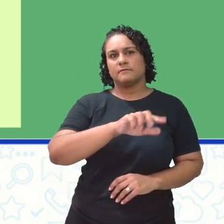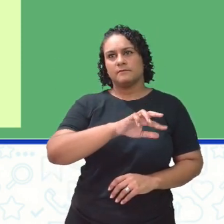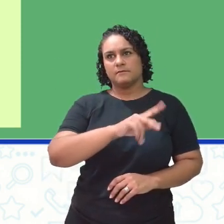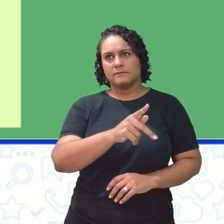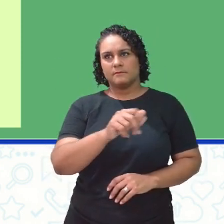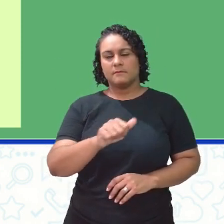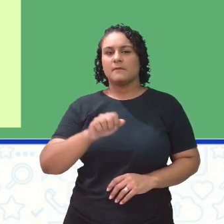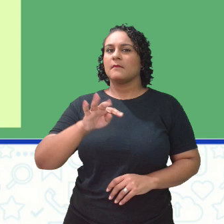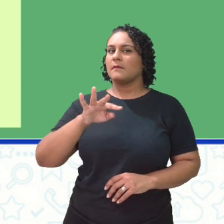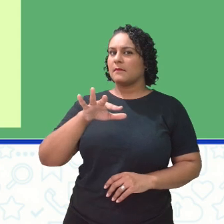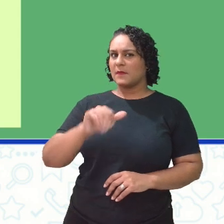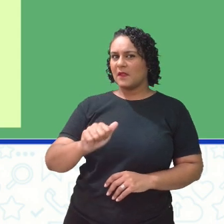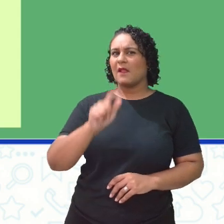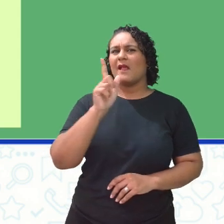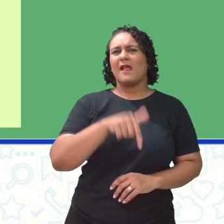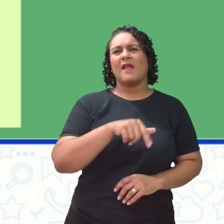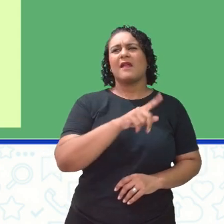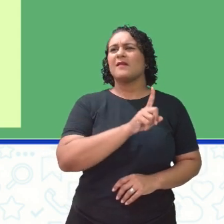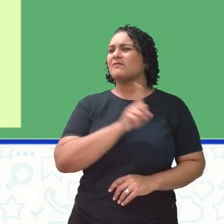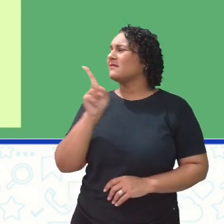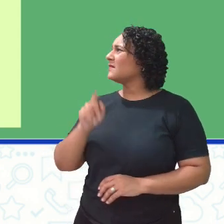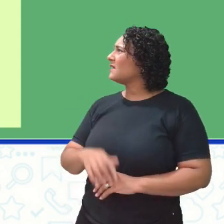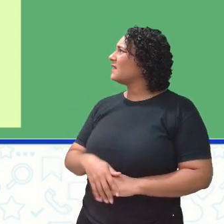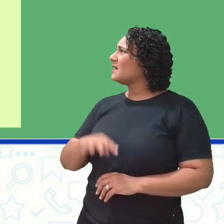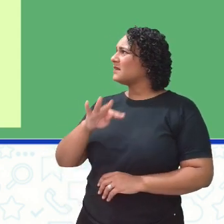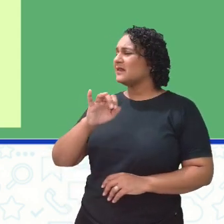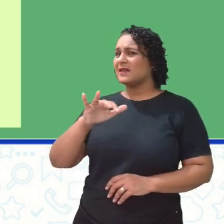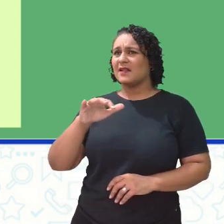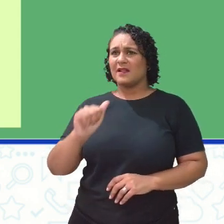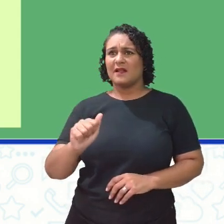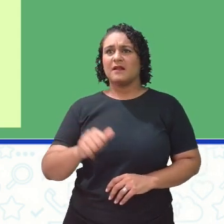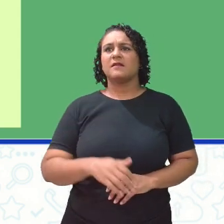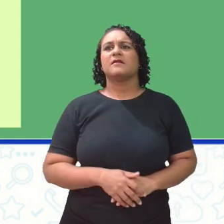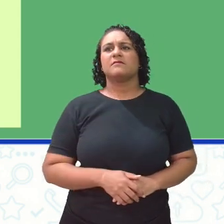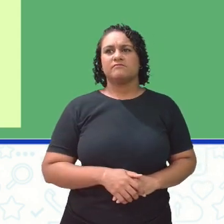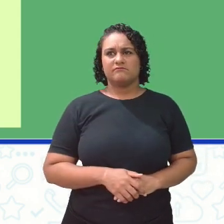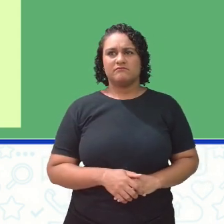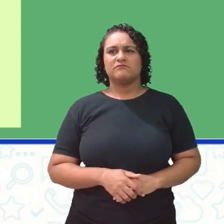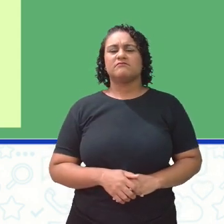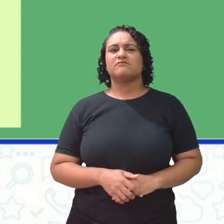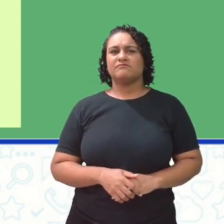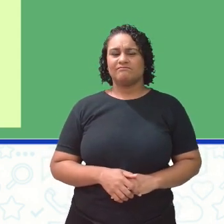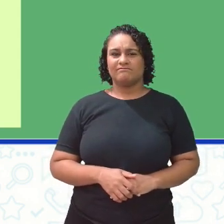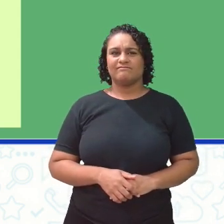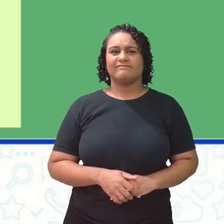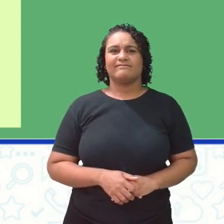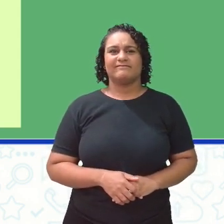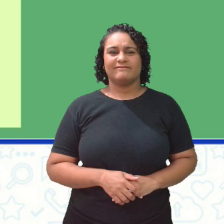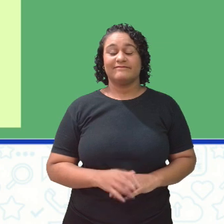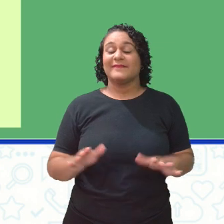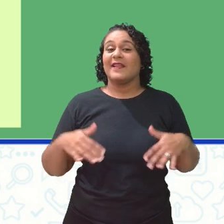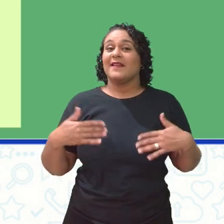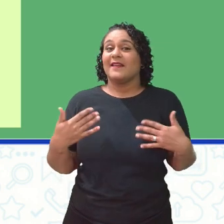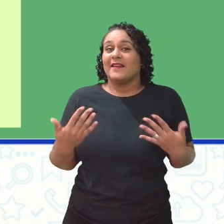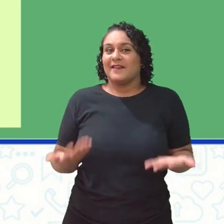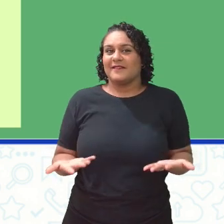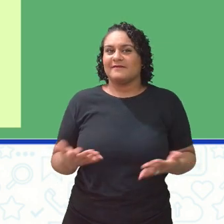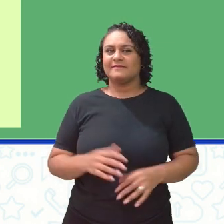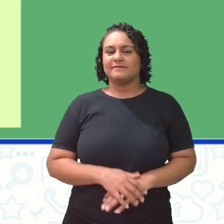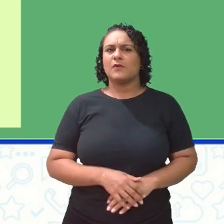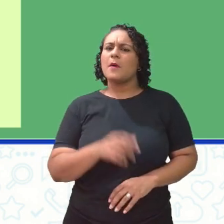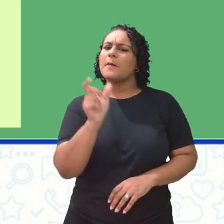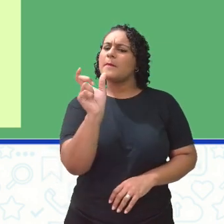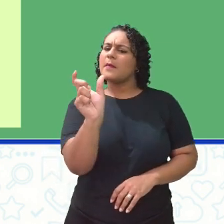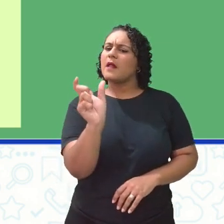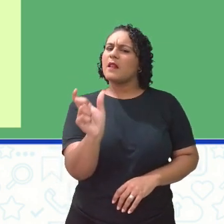teia. Para telhado, dizem telhado. E vão fazendo telhados. E aí? Qual